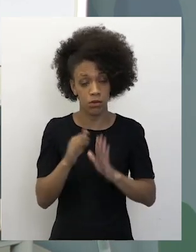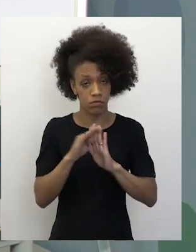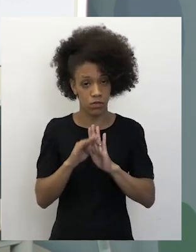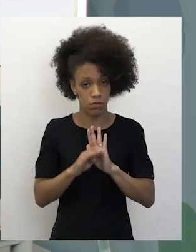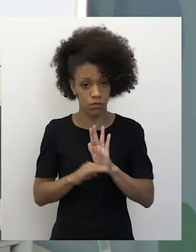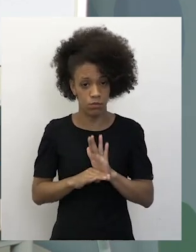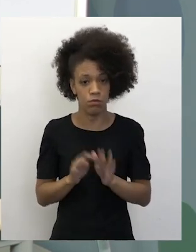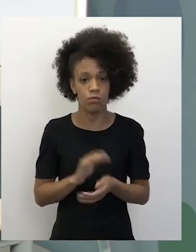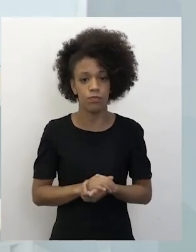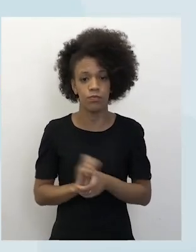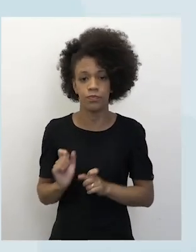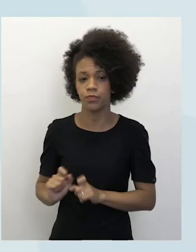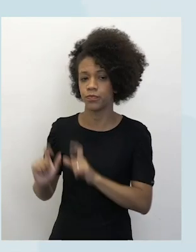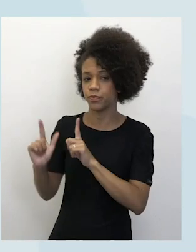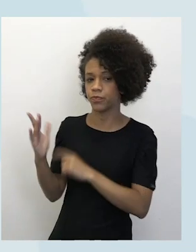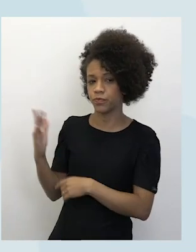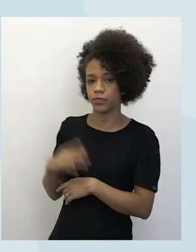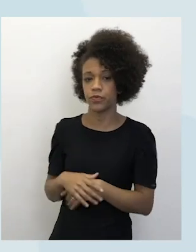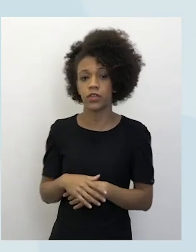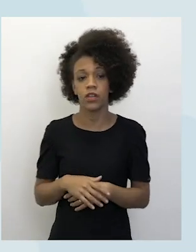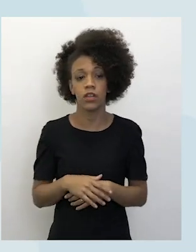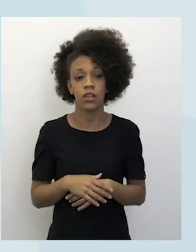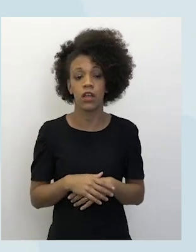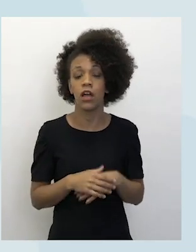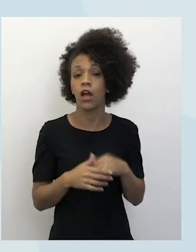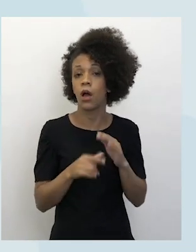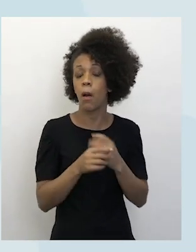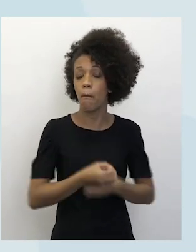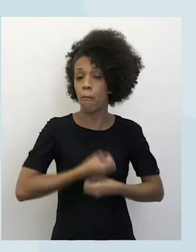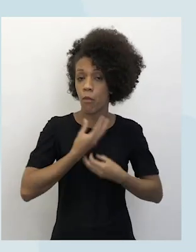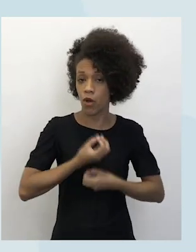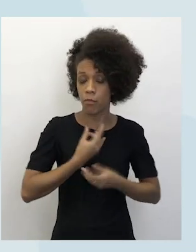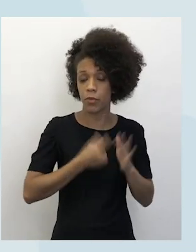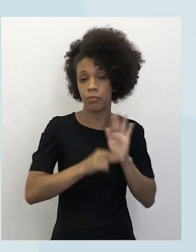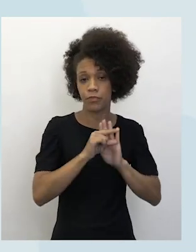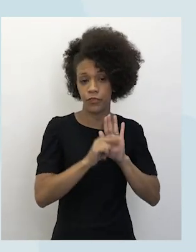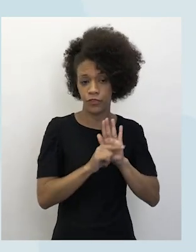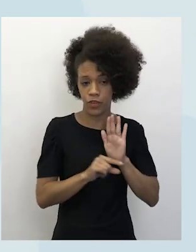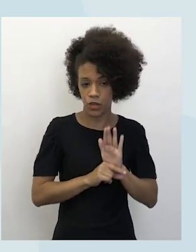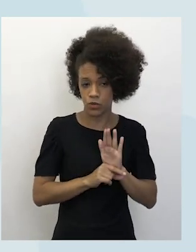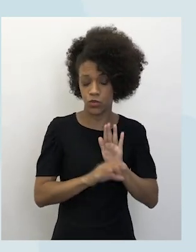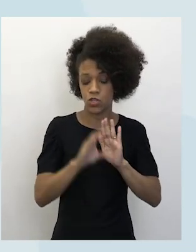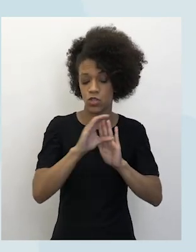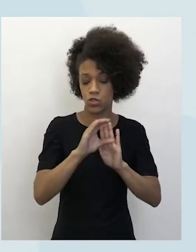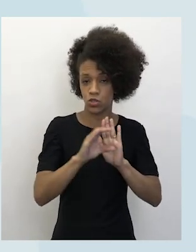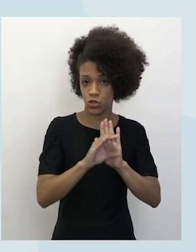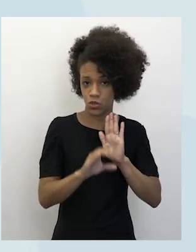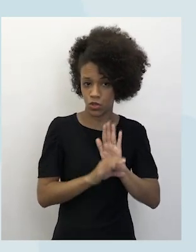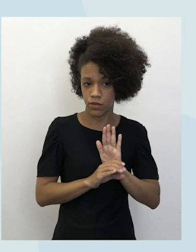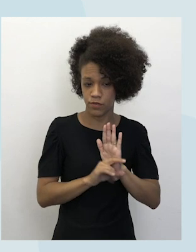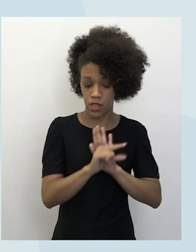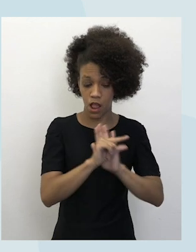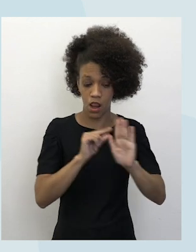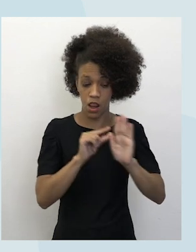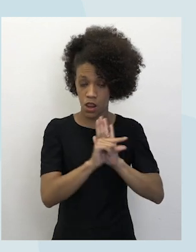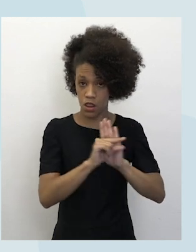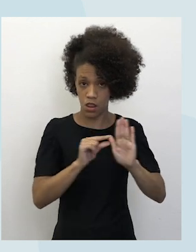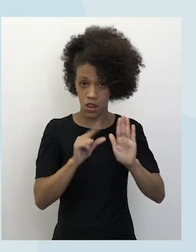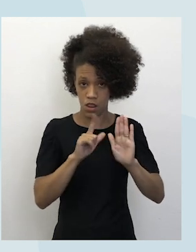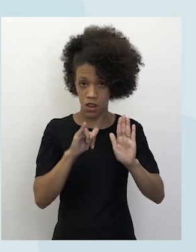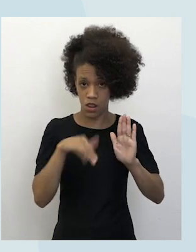estrutura né olha que tá na tela por infraestrutura como se fala de poema aí para diversos que é a linha do